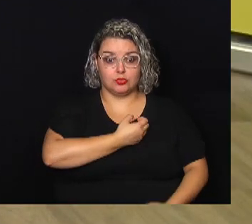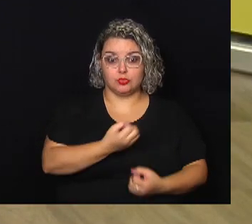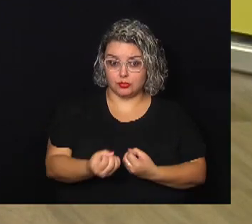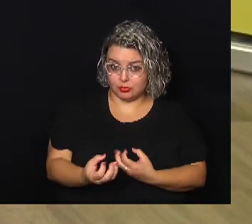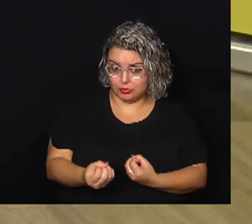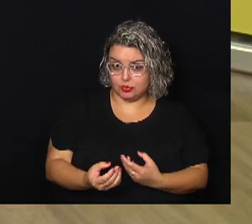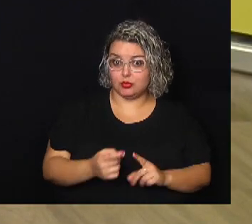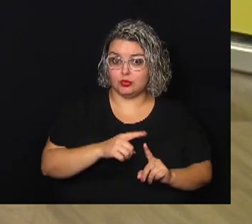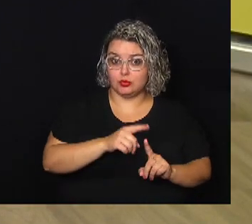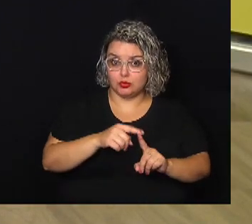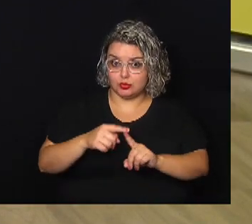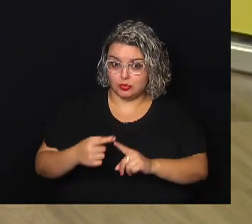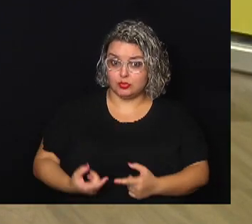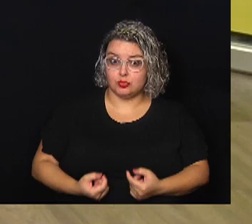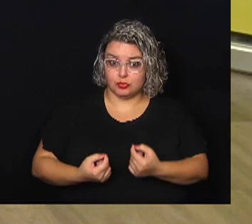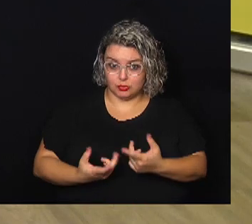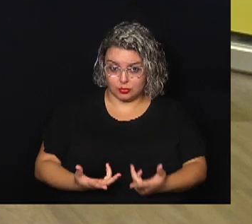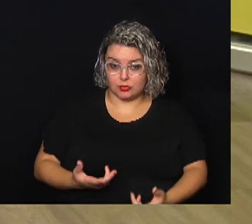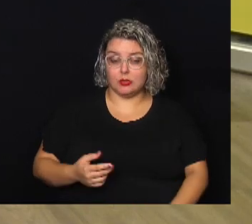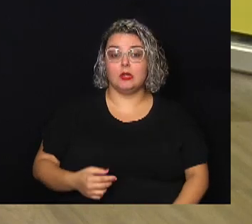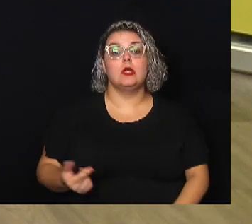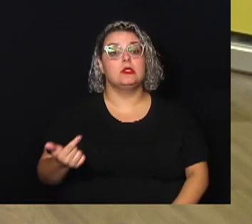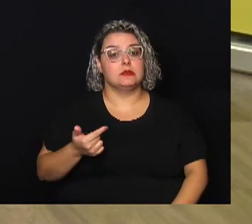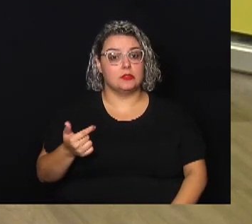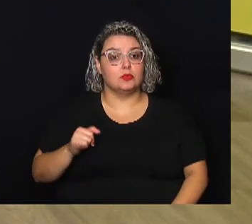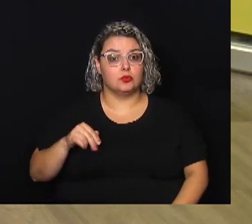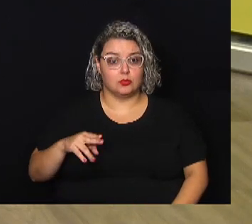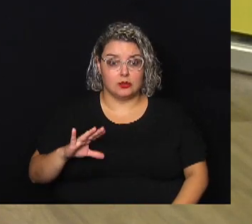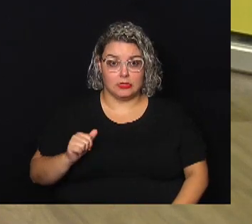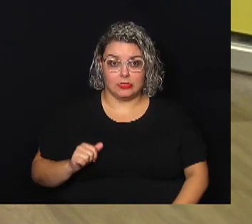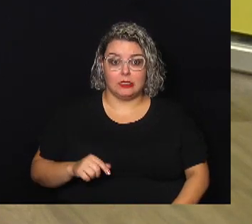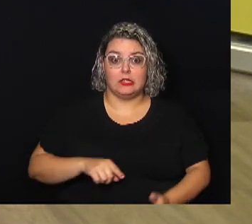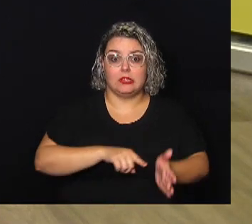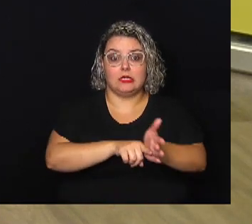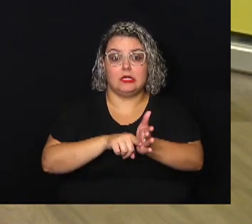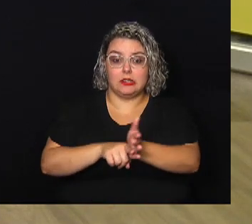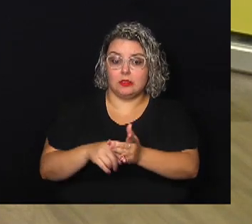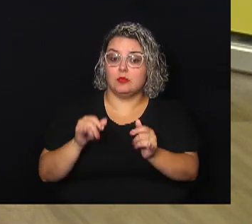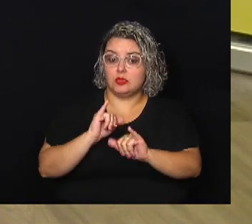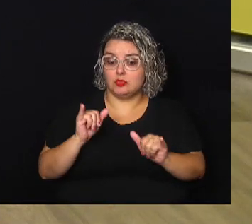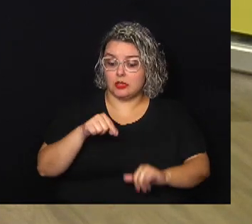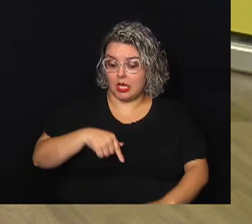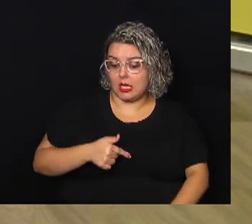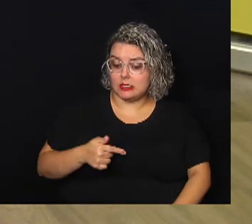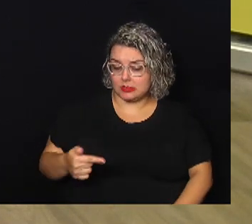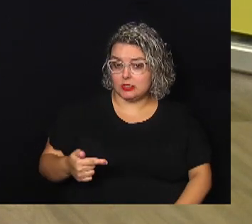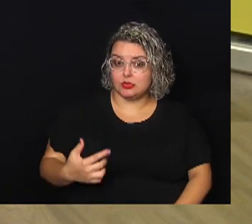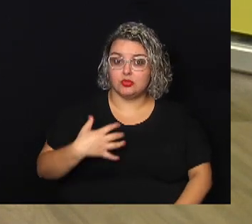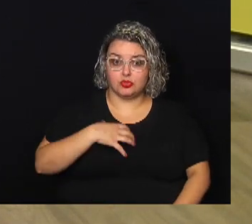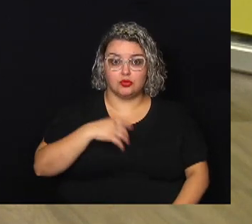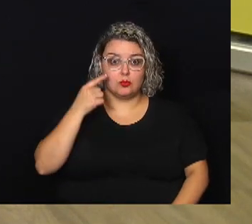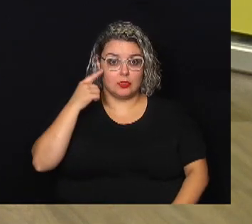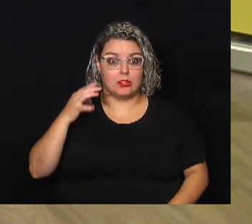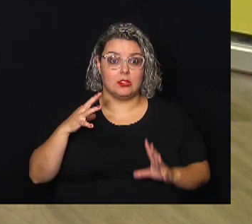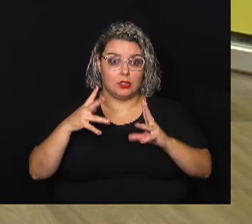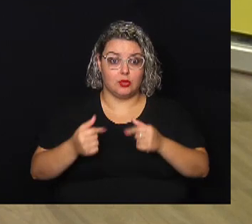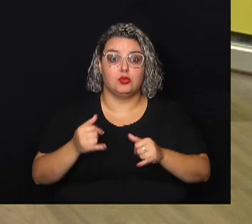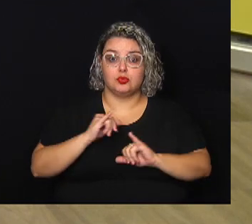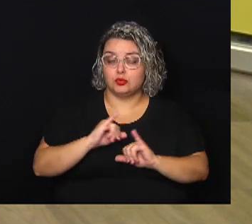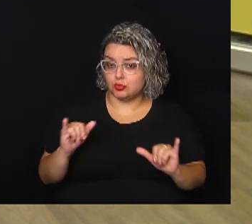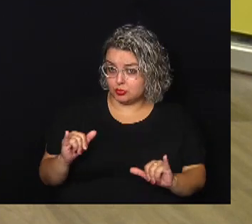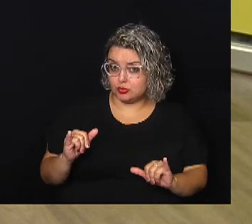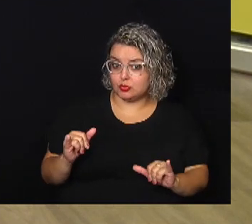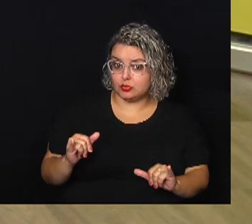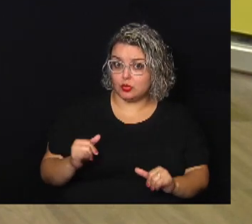tipos de cânceres. Olha só, ainda segundo o INCA, né, nessa pesquisa divulgada essa semana, de maneira geral, né, que eles divulgaram, o